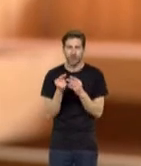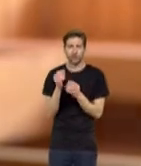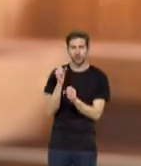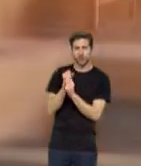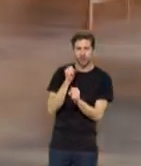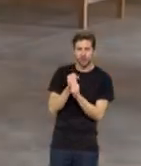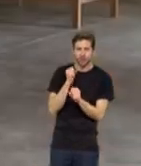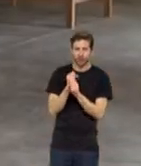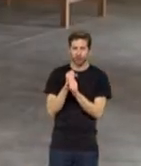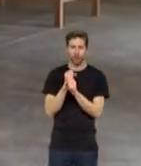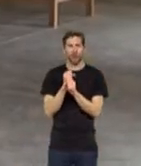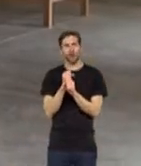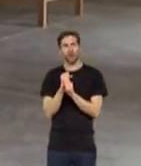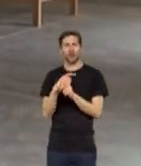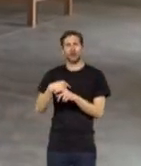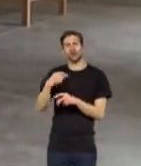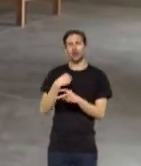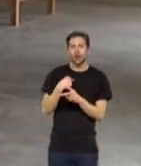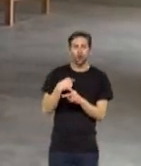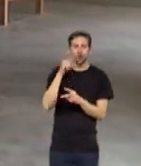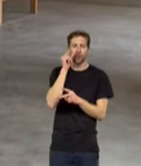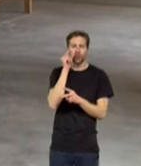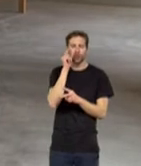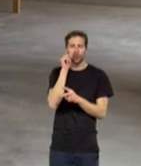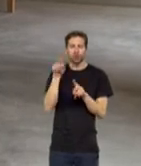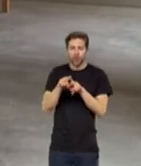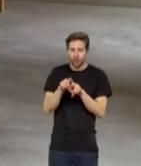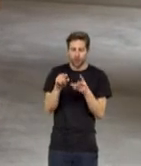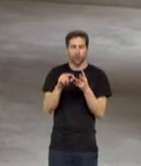tio e pelo meu irmão Eduardo. Portanto,